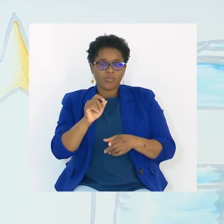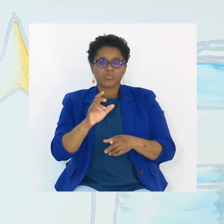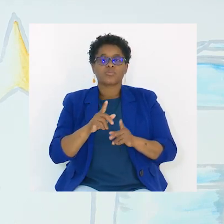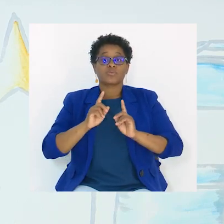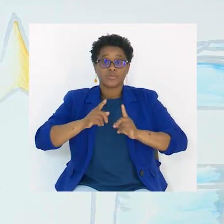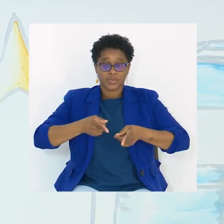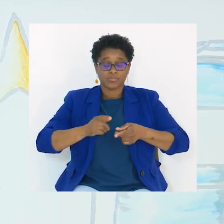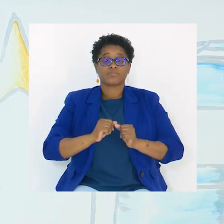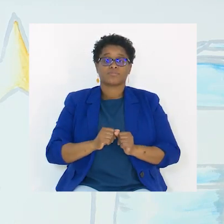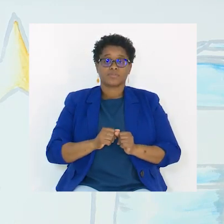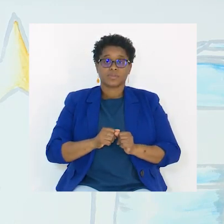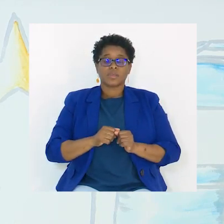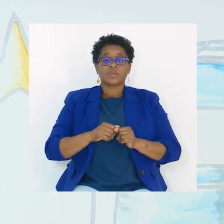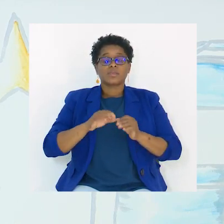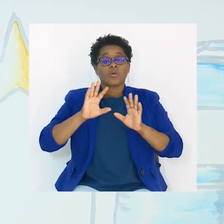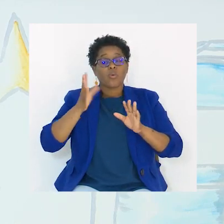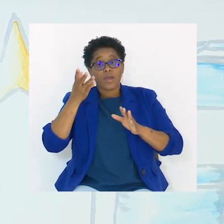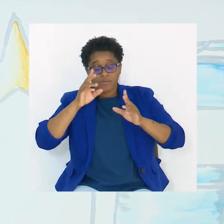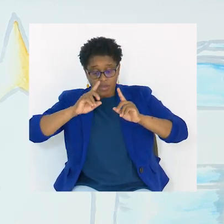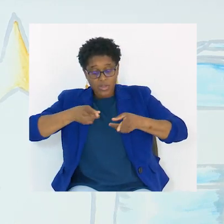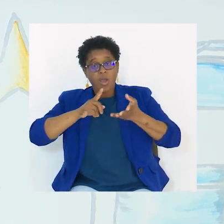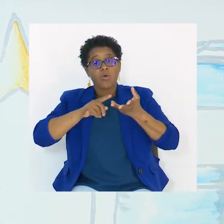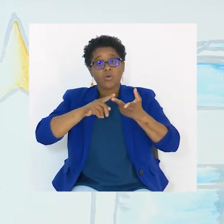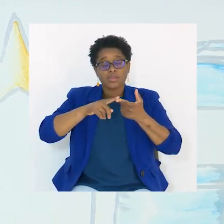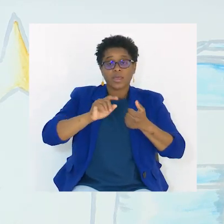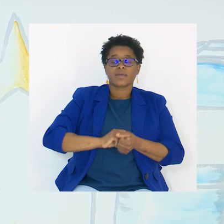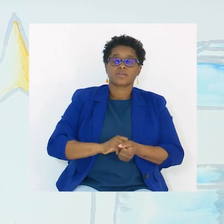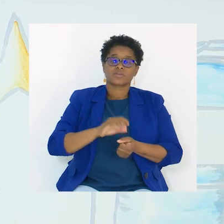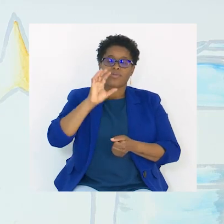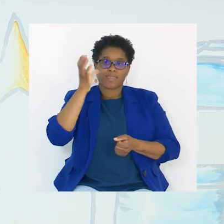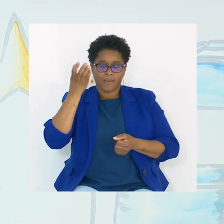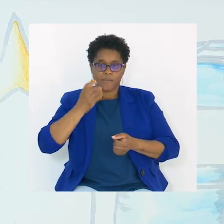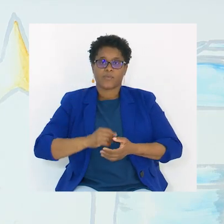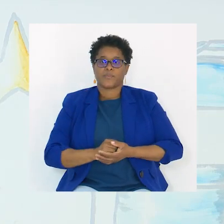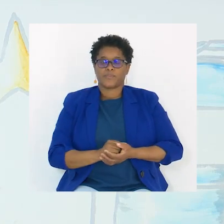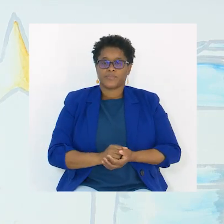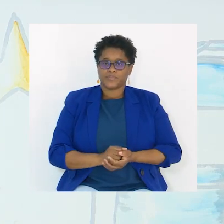referência que inicia a contagem do seu tempo. Vamos lá ver.